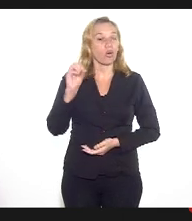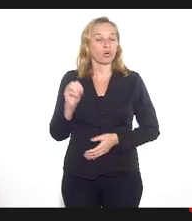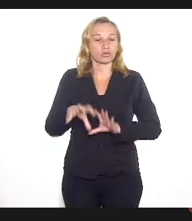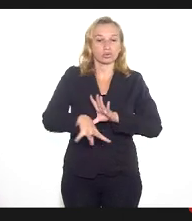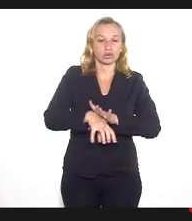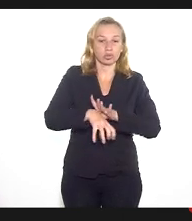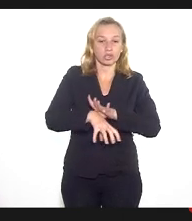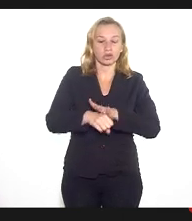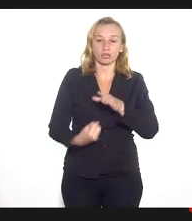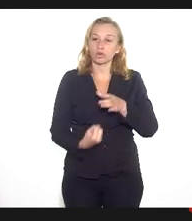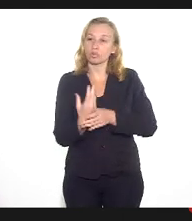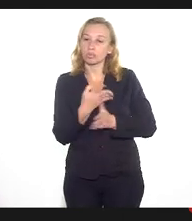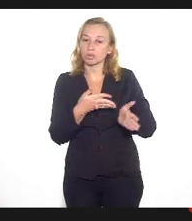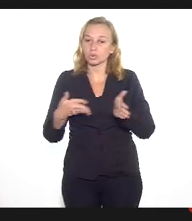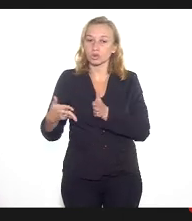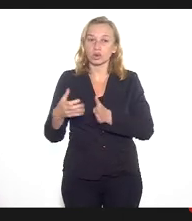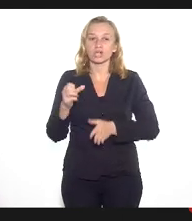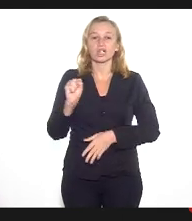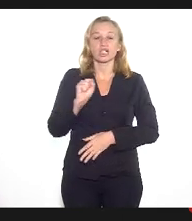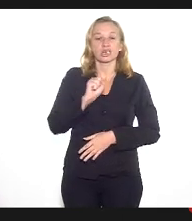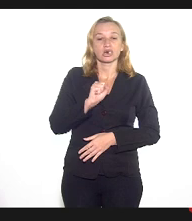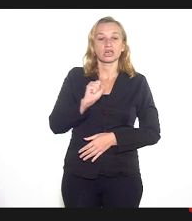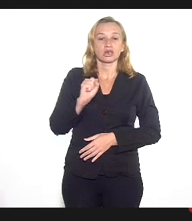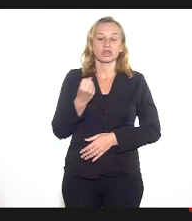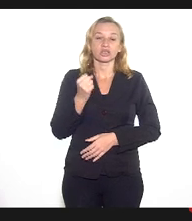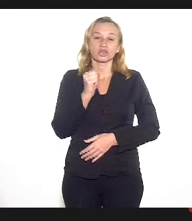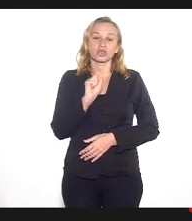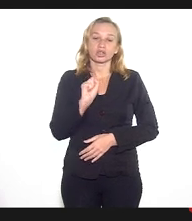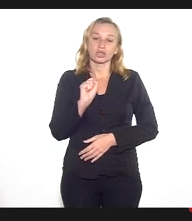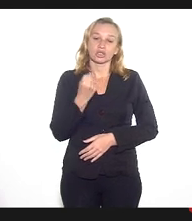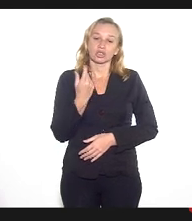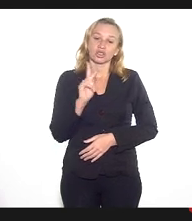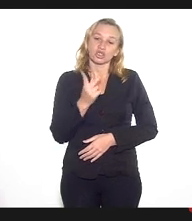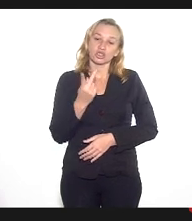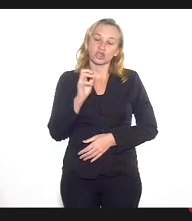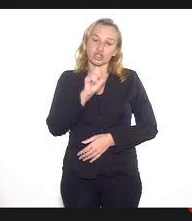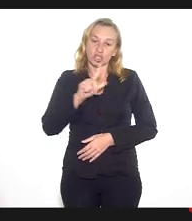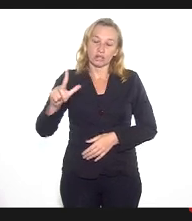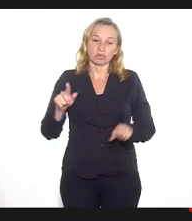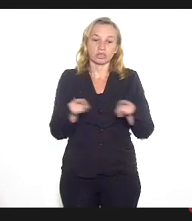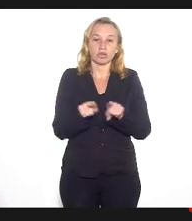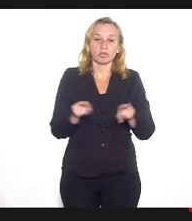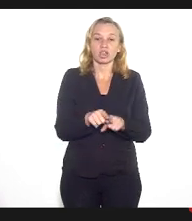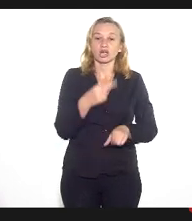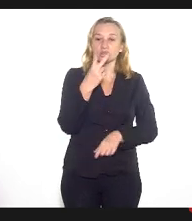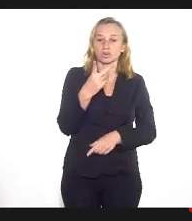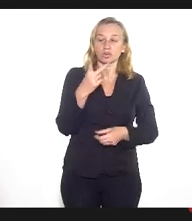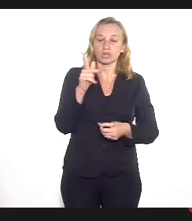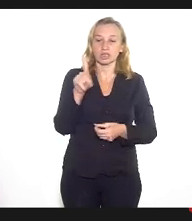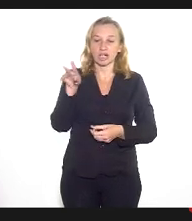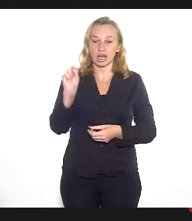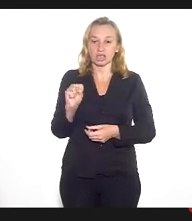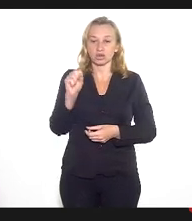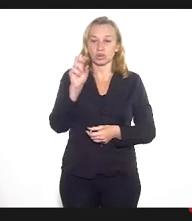produção, a Shell também possui participação em 2 gasodutos, o primeiro deles sendo a Rota